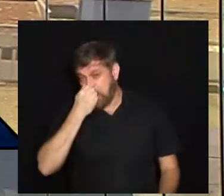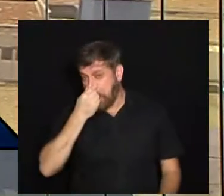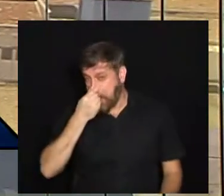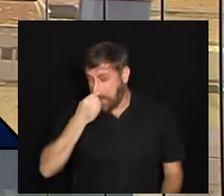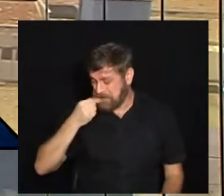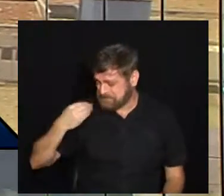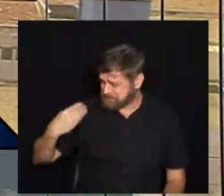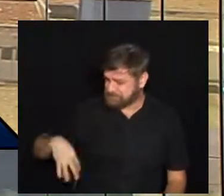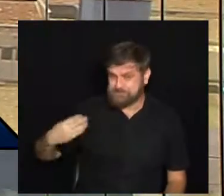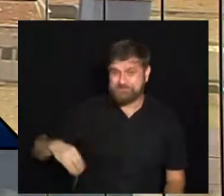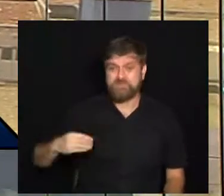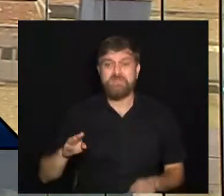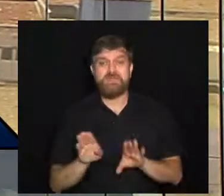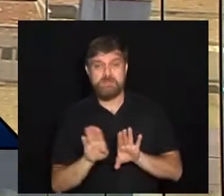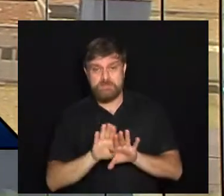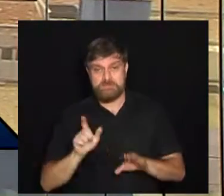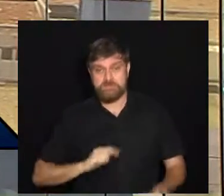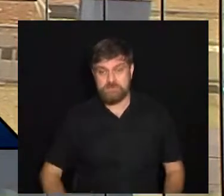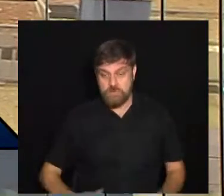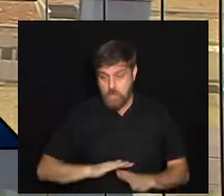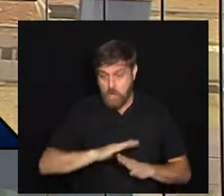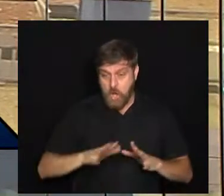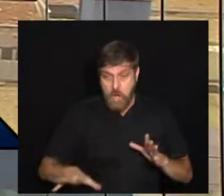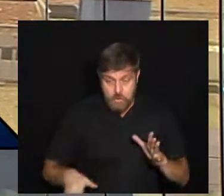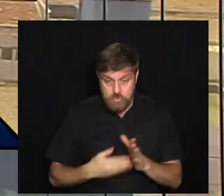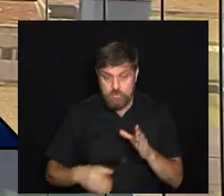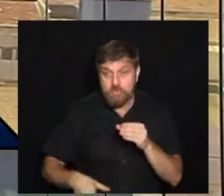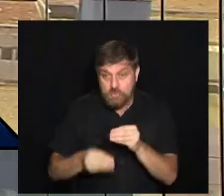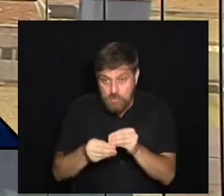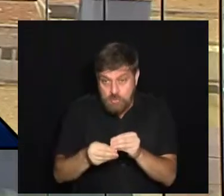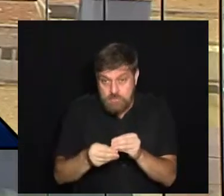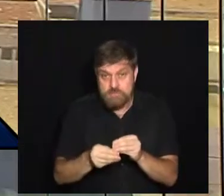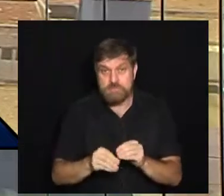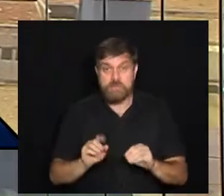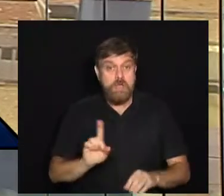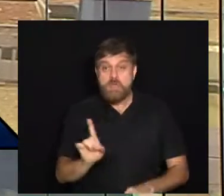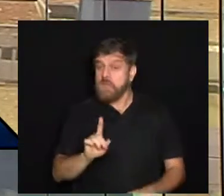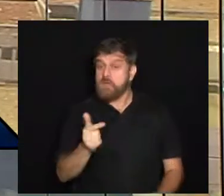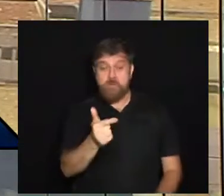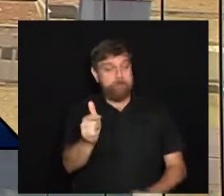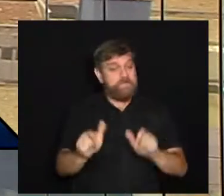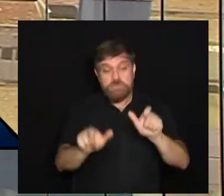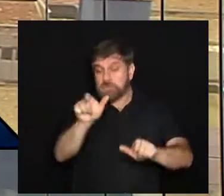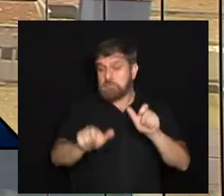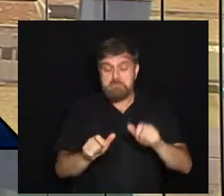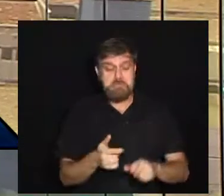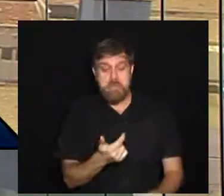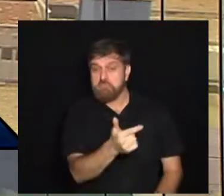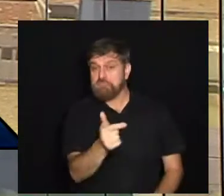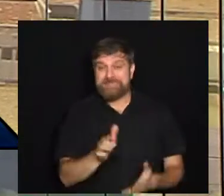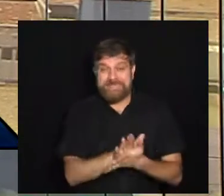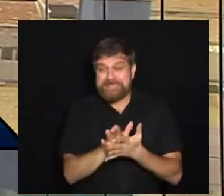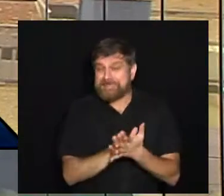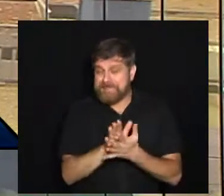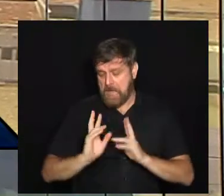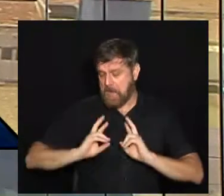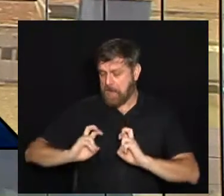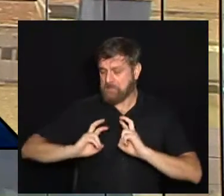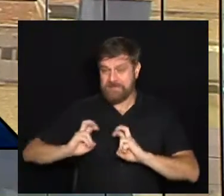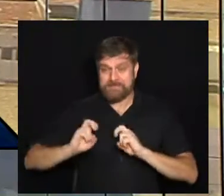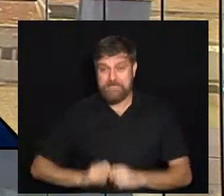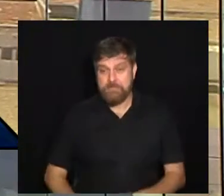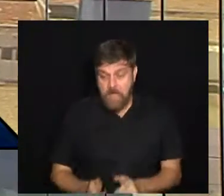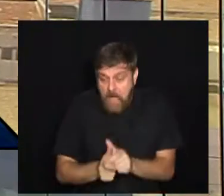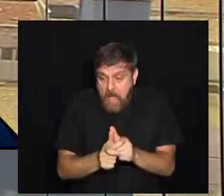escorrendo também esse então vocês estão todos acontecer pra gente suspeitado coronavírus não tem gente que não tem sintoma nenhum né então todo quadro viral